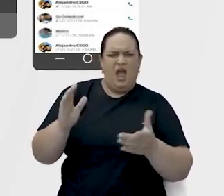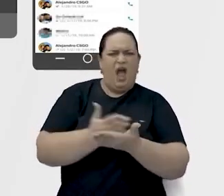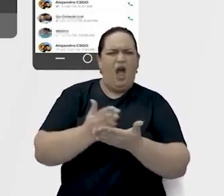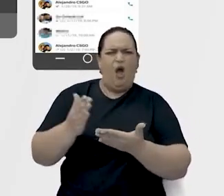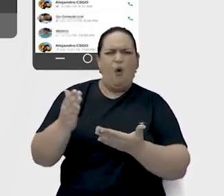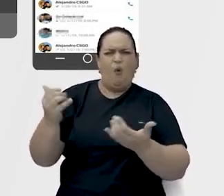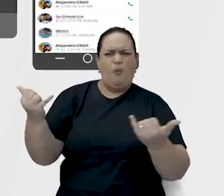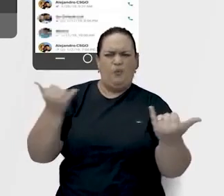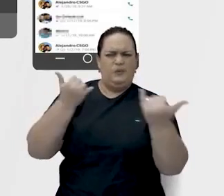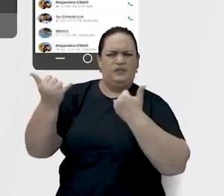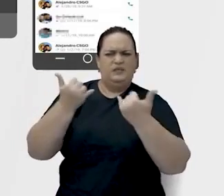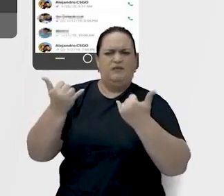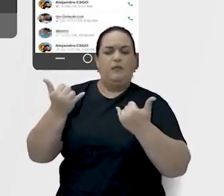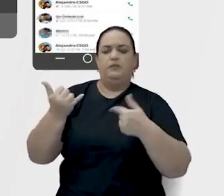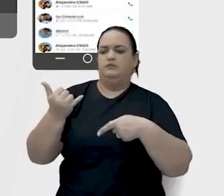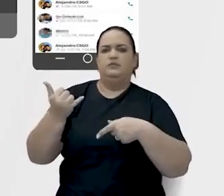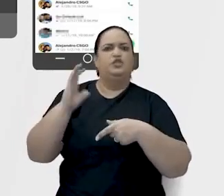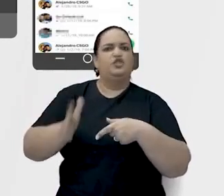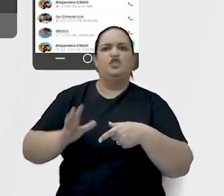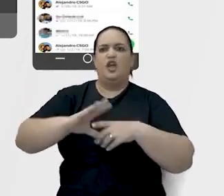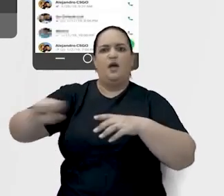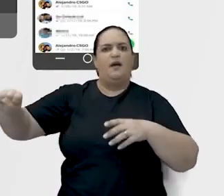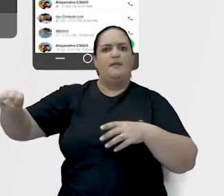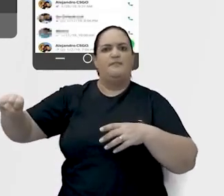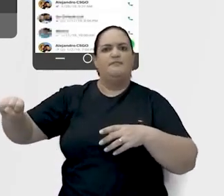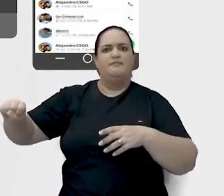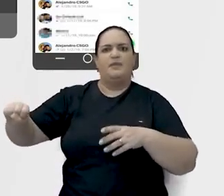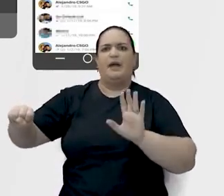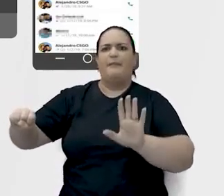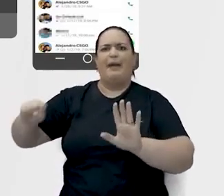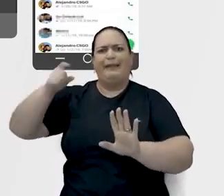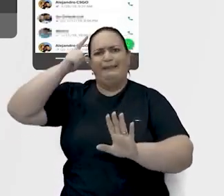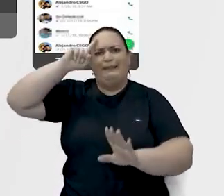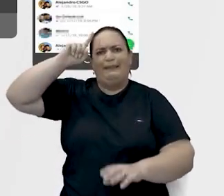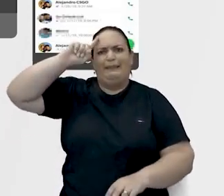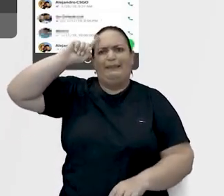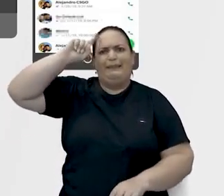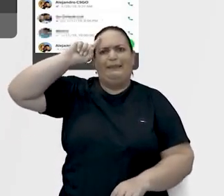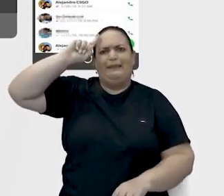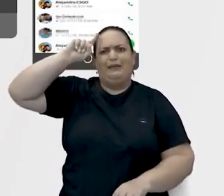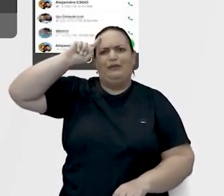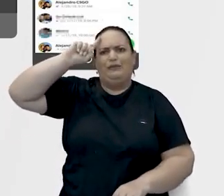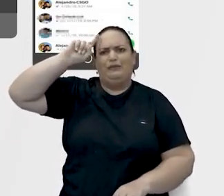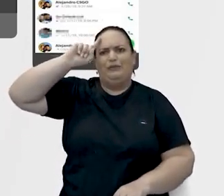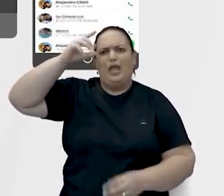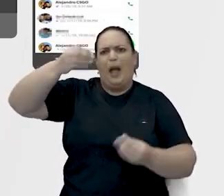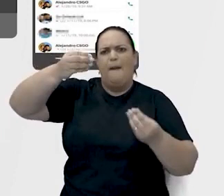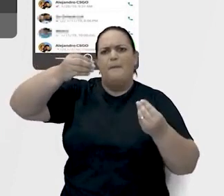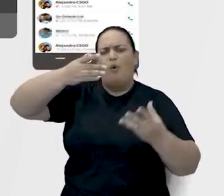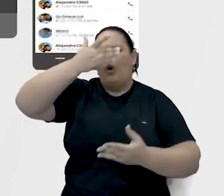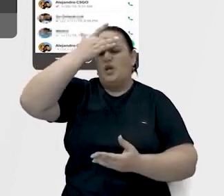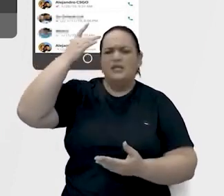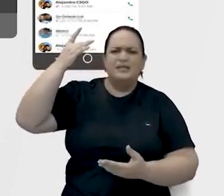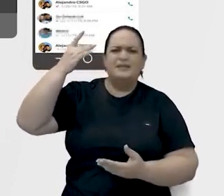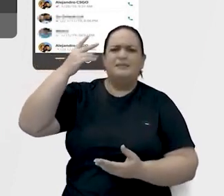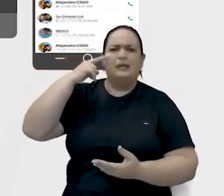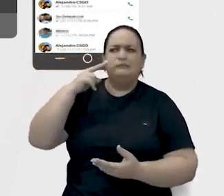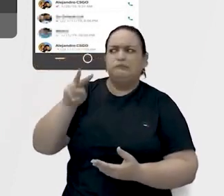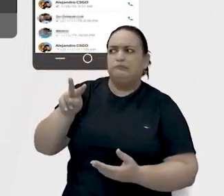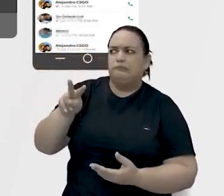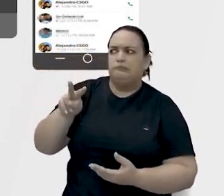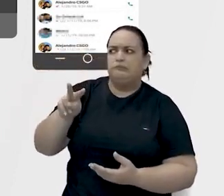entenda como falsa. Porém, diariamente, por ter mais de 2 bilhões de usuários,